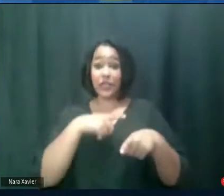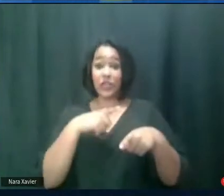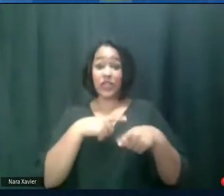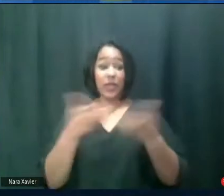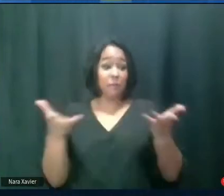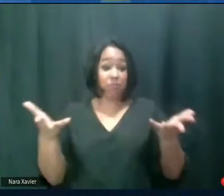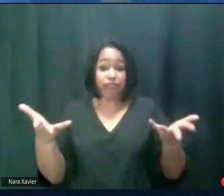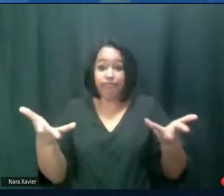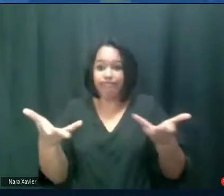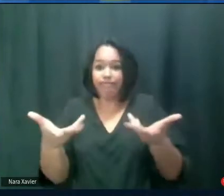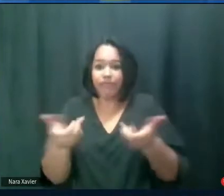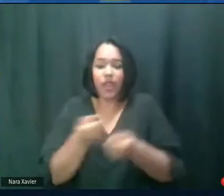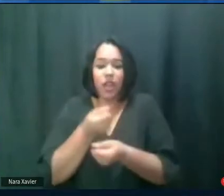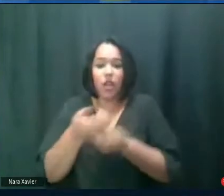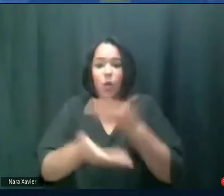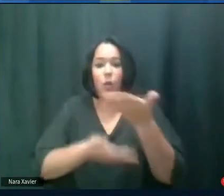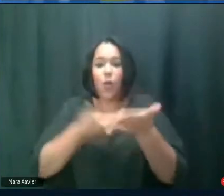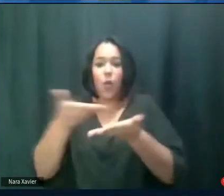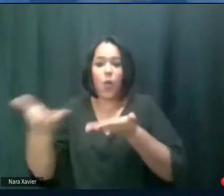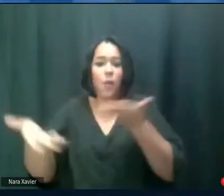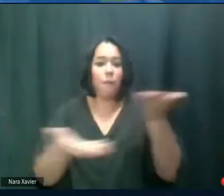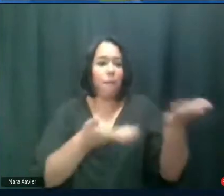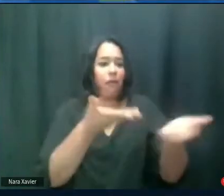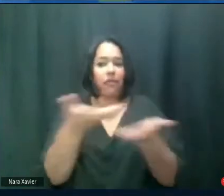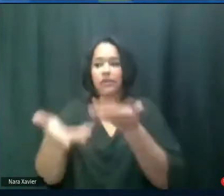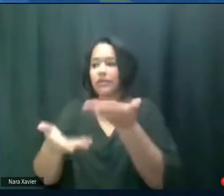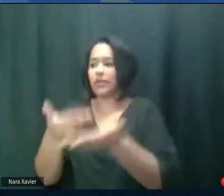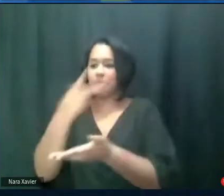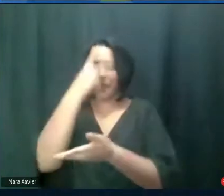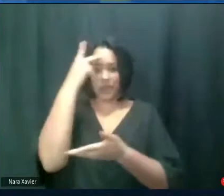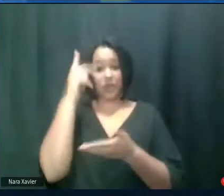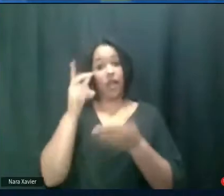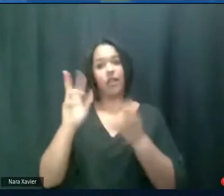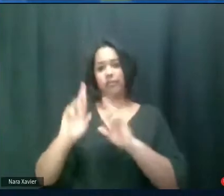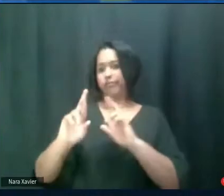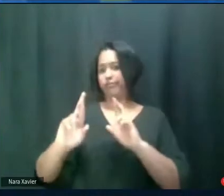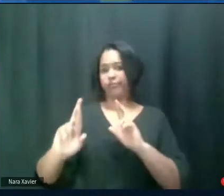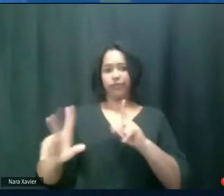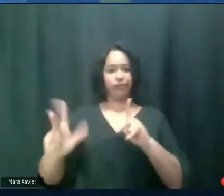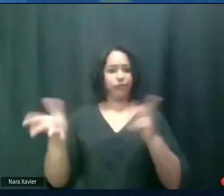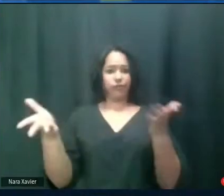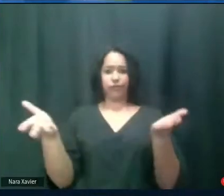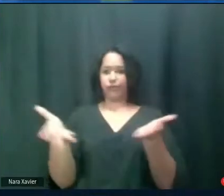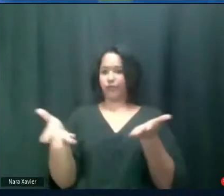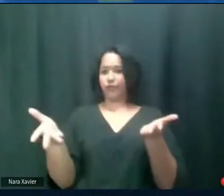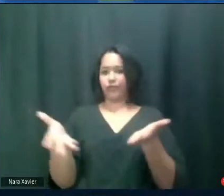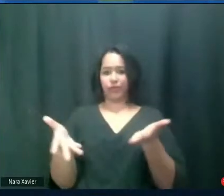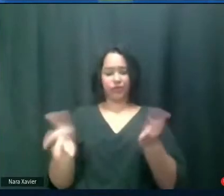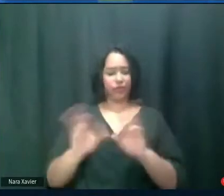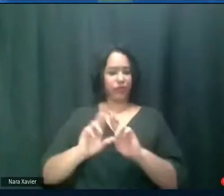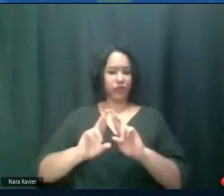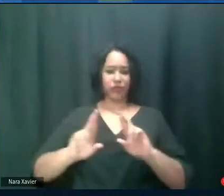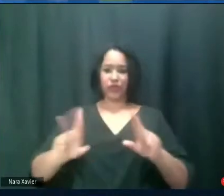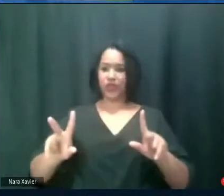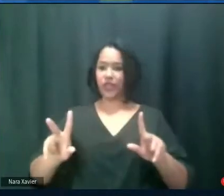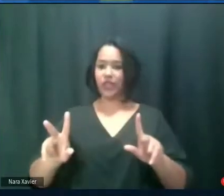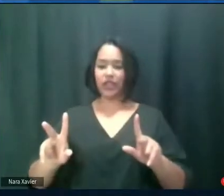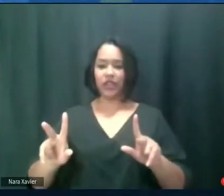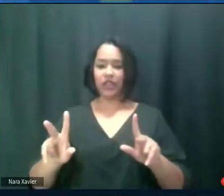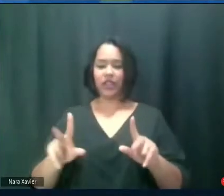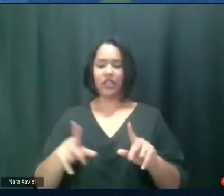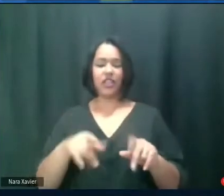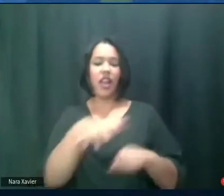para compartilhar com os profissionais, que é muito diferente do que a gente tem hoje no que se refere